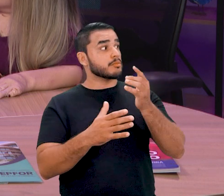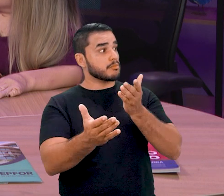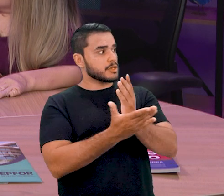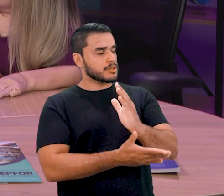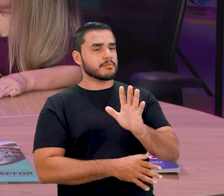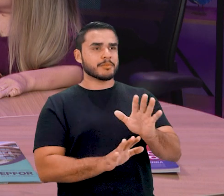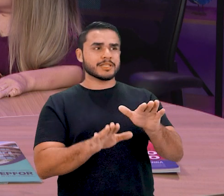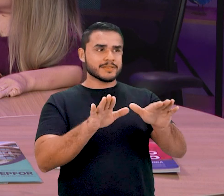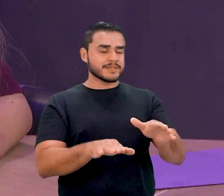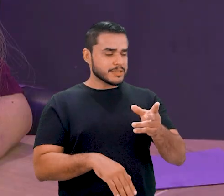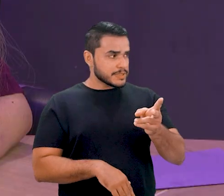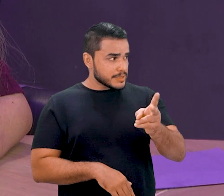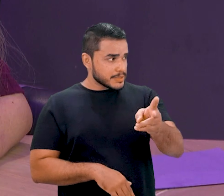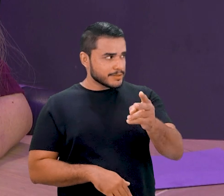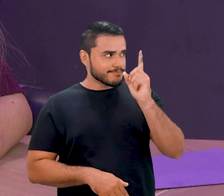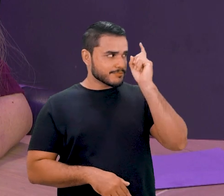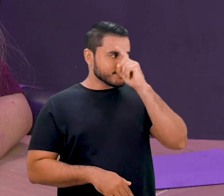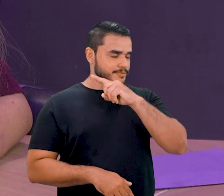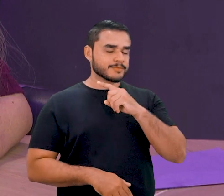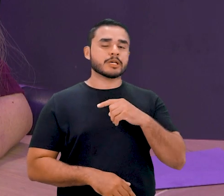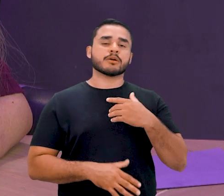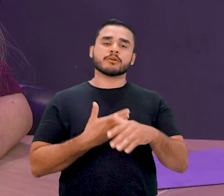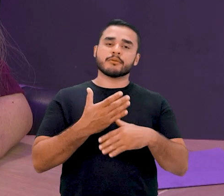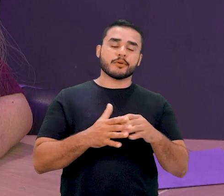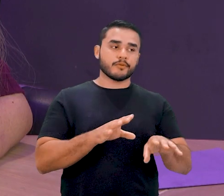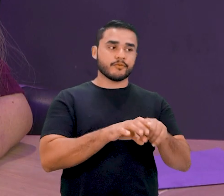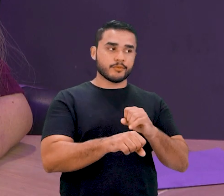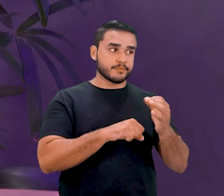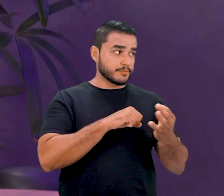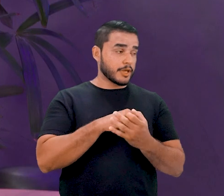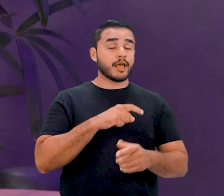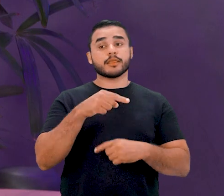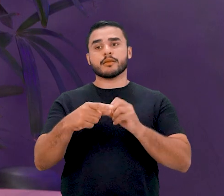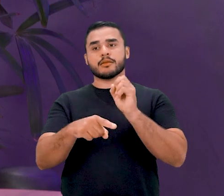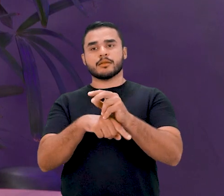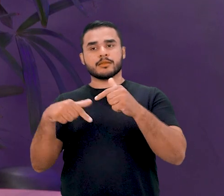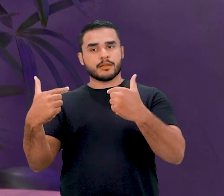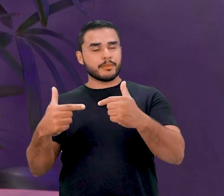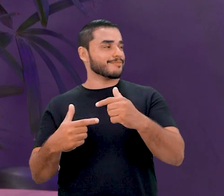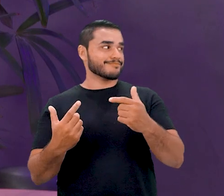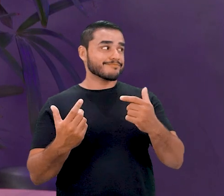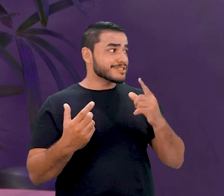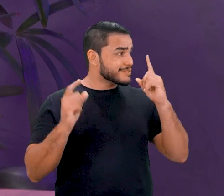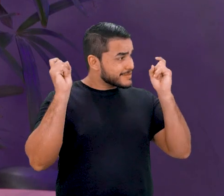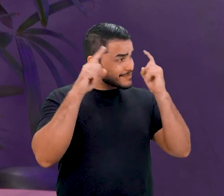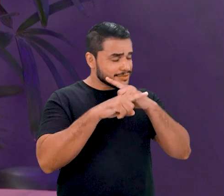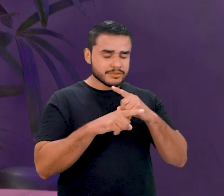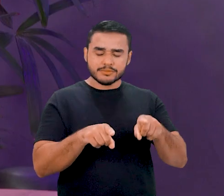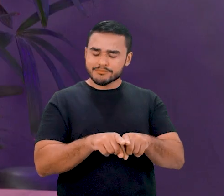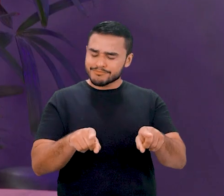permanência é um desafio diário. E depois no mercado de trabalho, então, nem se fala. Então, eu sempre digo que eu